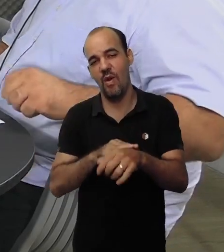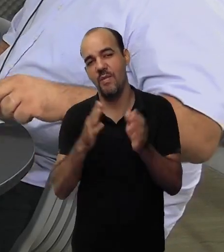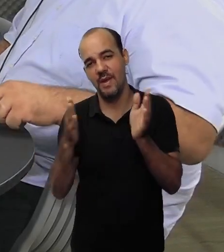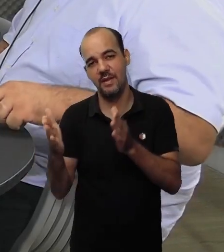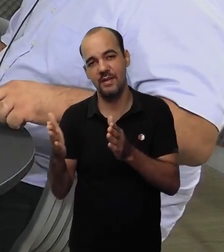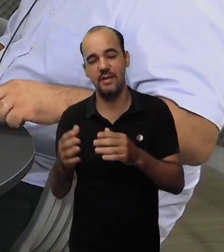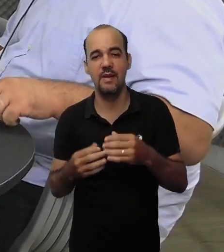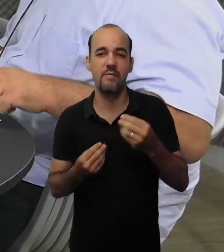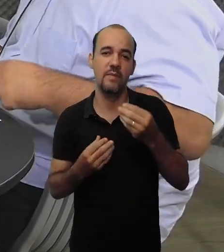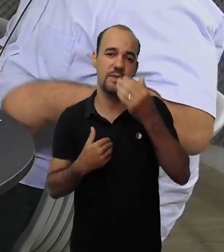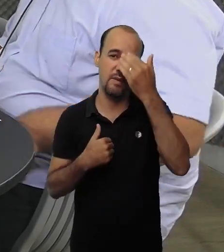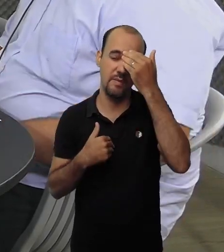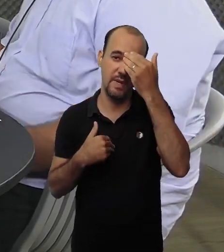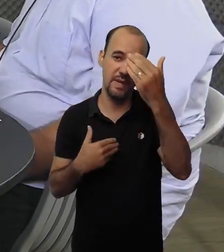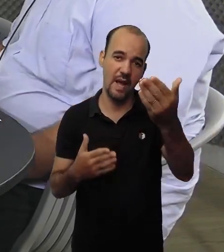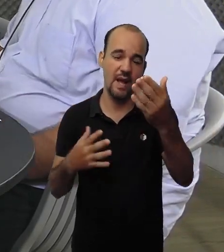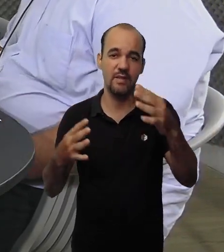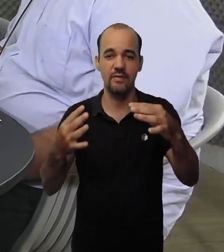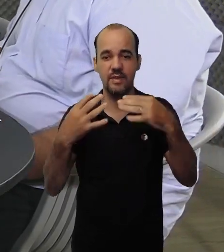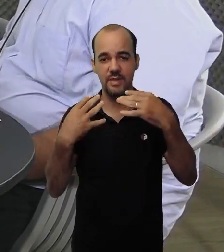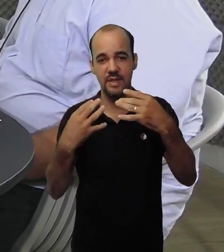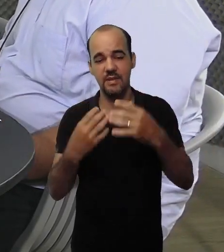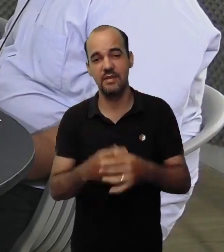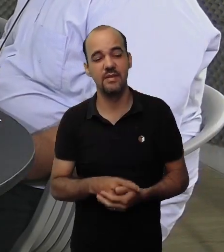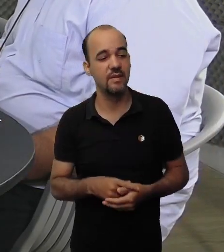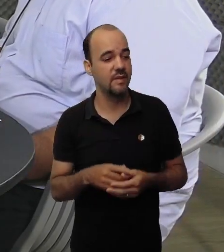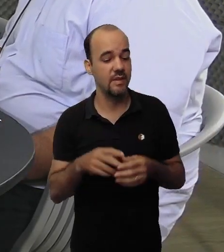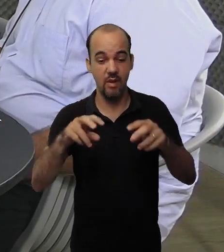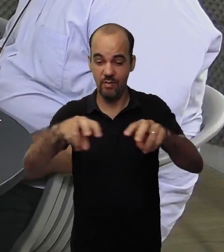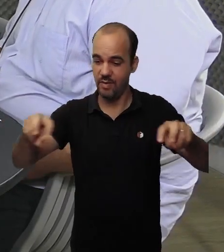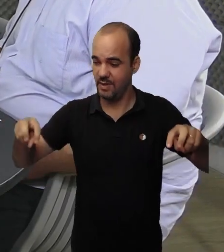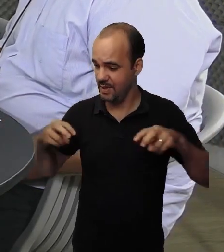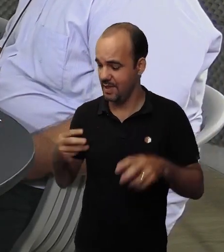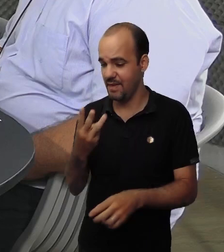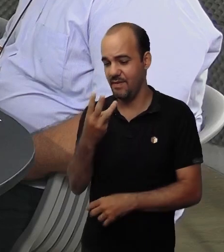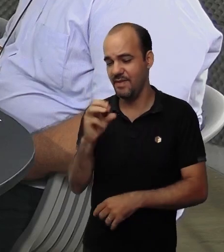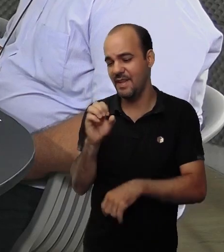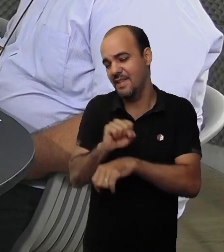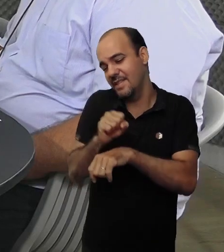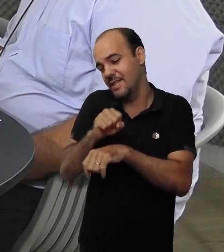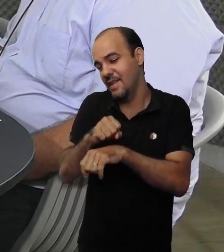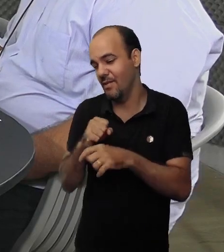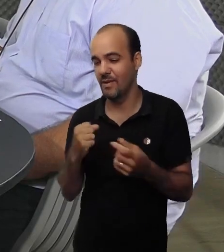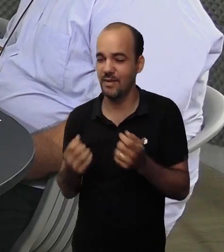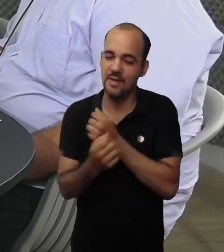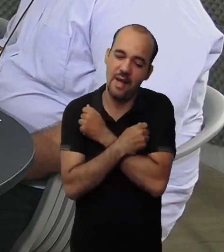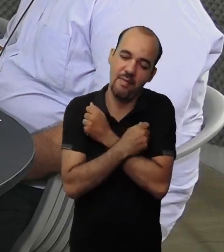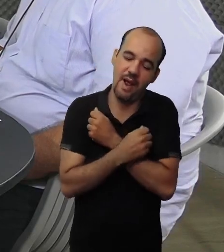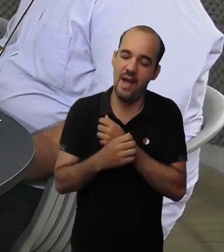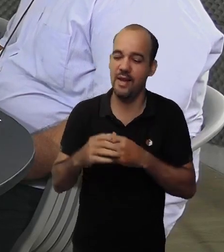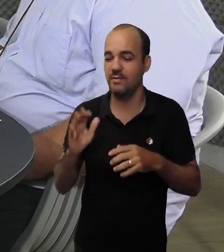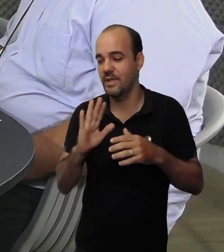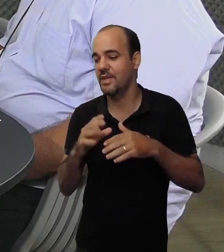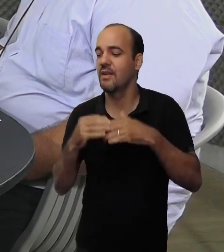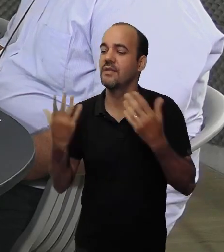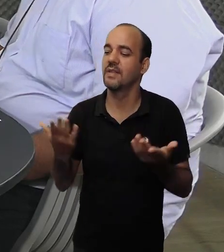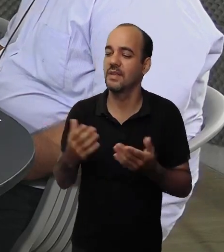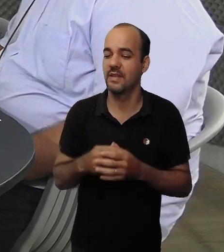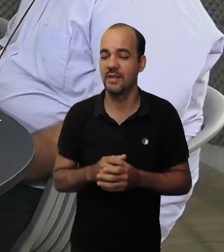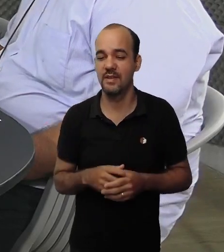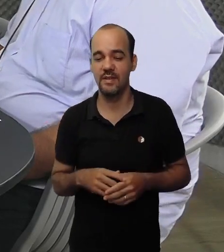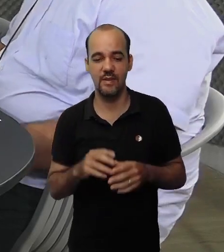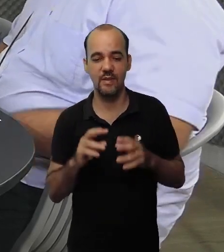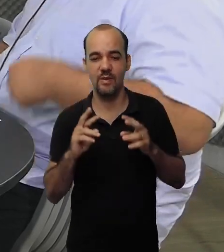obrigado pela presença. Vocês têm aí 30 segundos pelas considerações finais, né, professor Anderson, professora Luciana, o professor